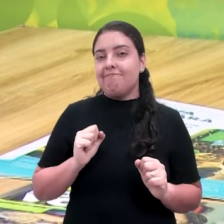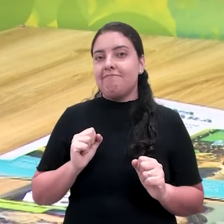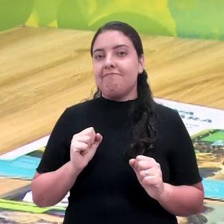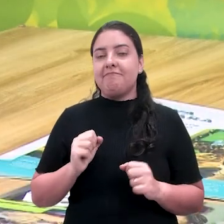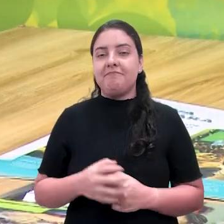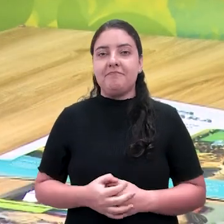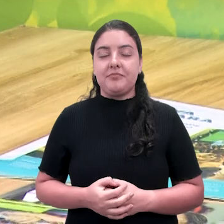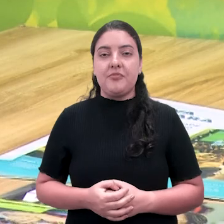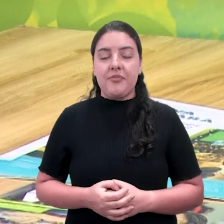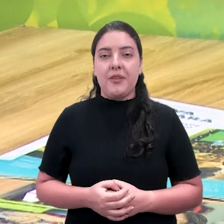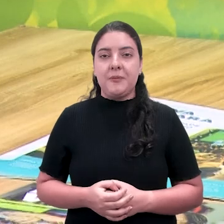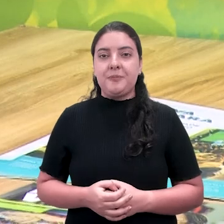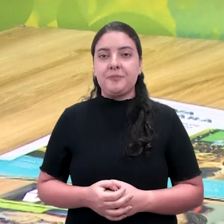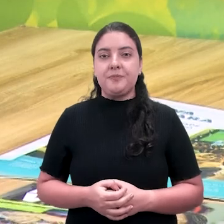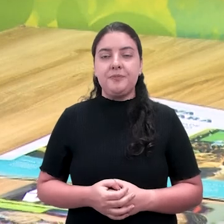sentido agora.